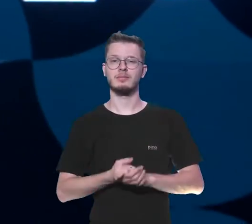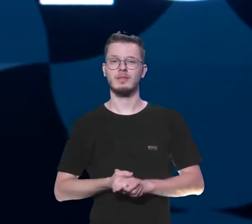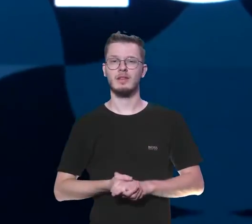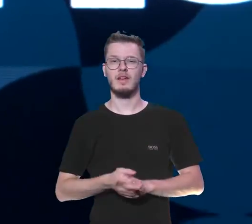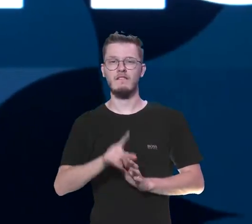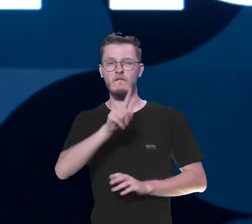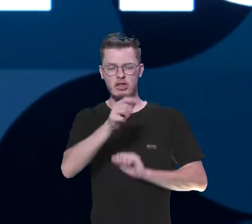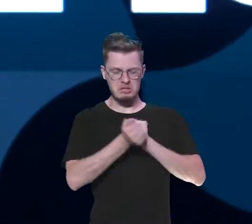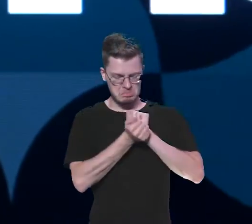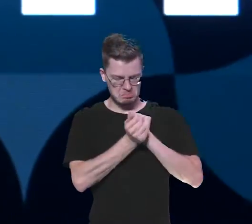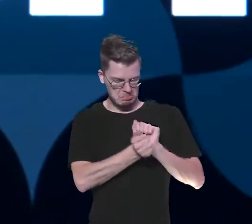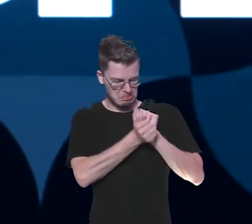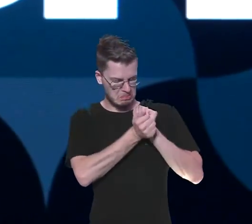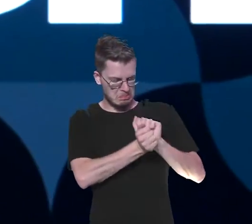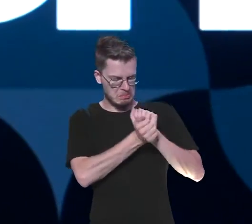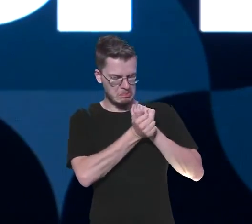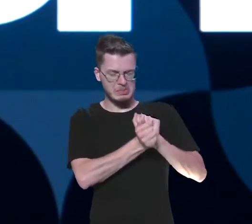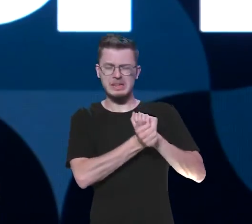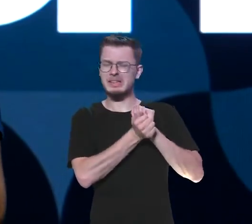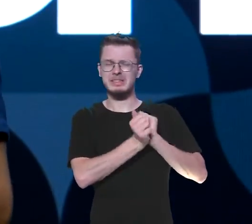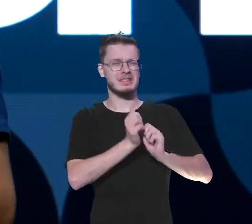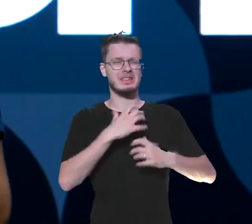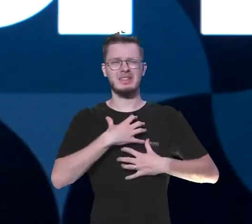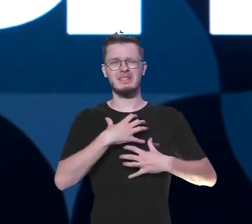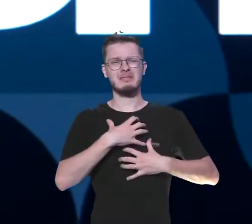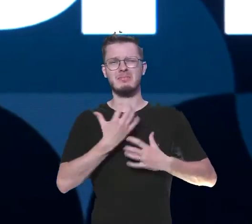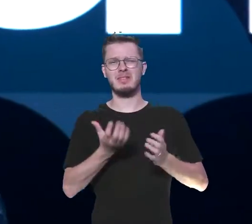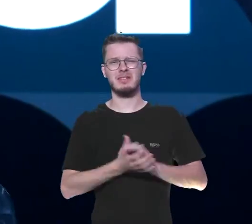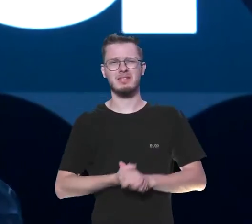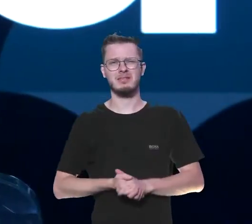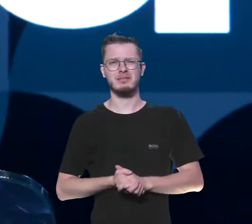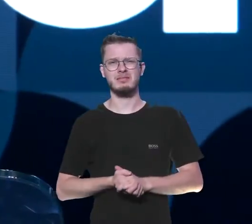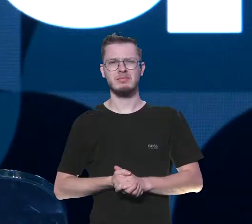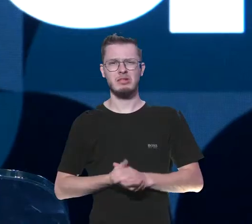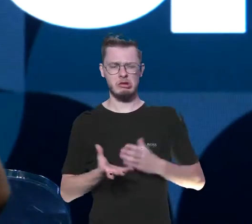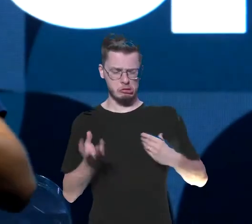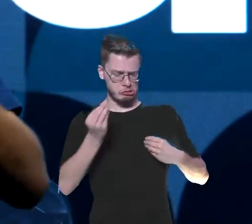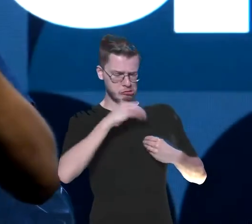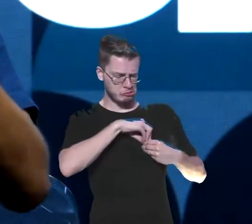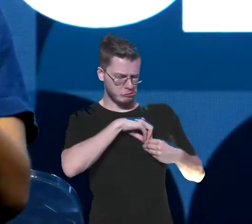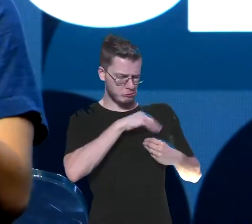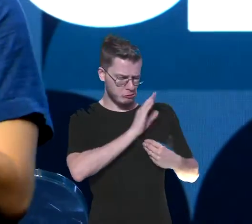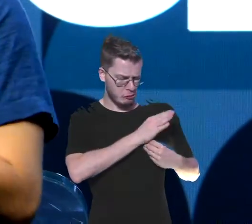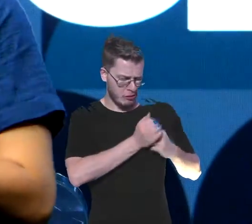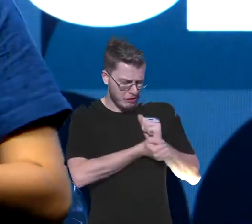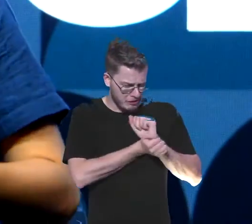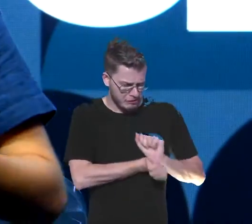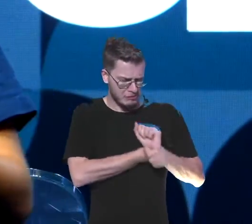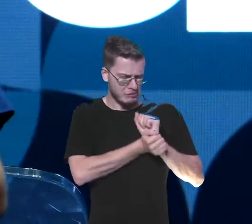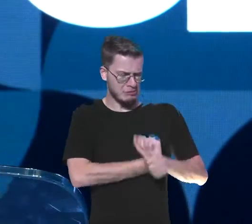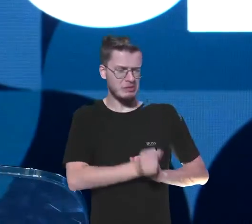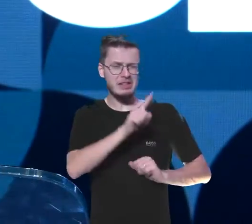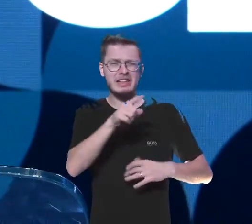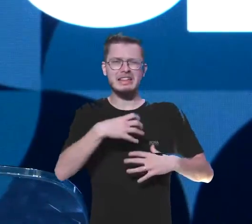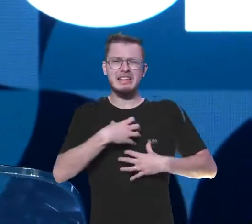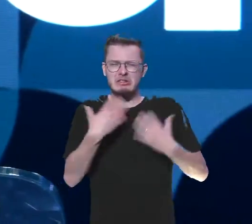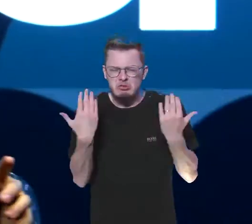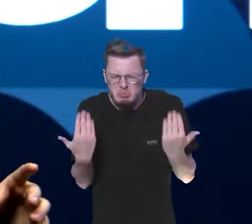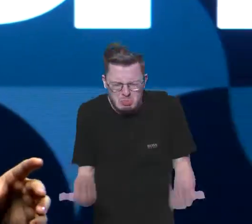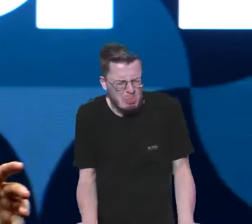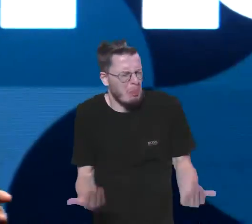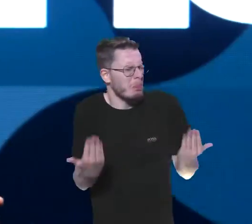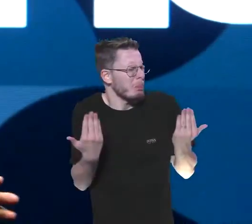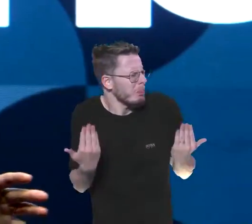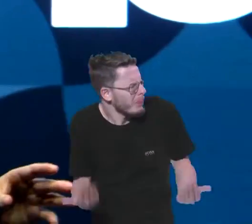você está preso nesse sentimento. Isso pegou o seu coração, você está se sentindo pesado, amarrado.